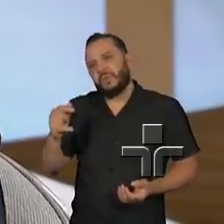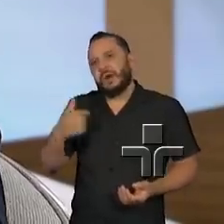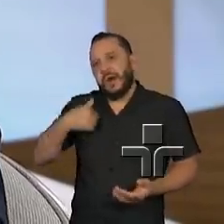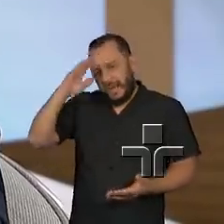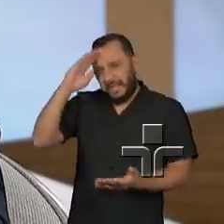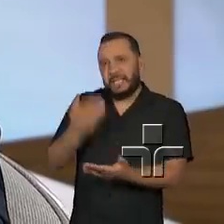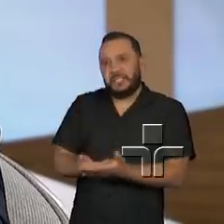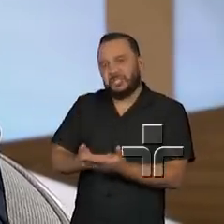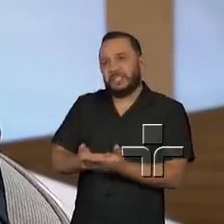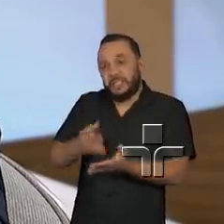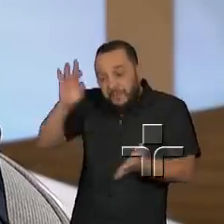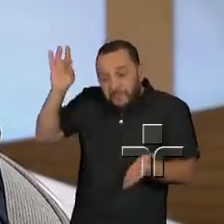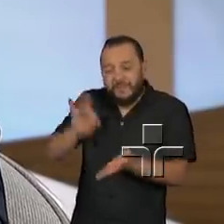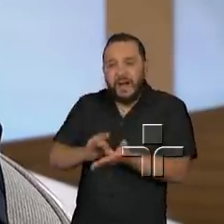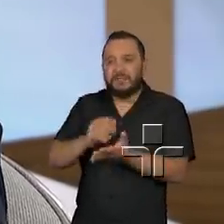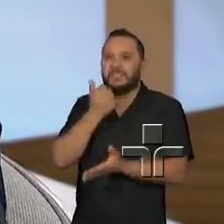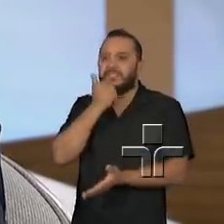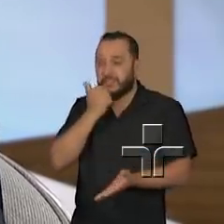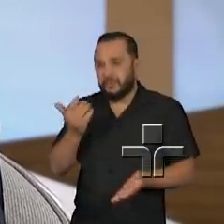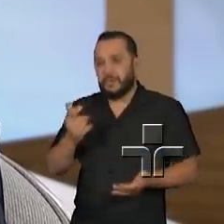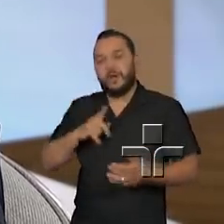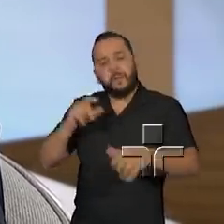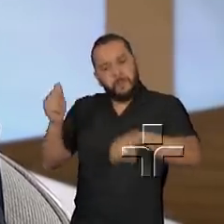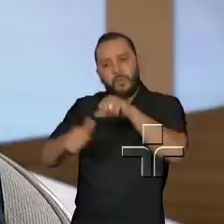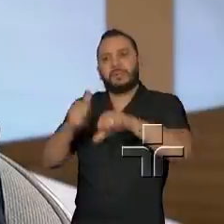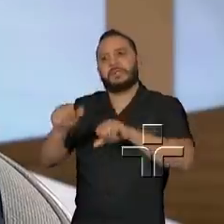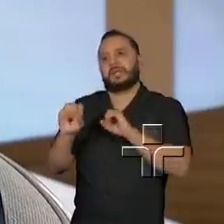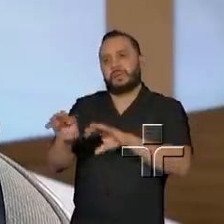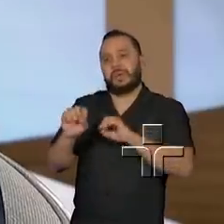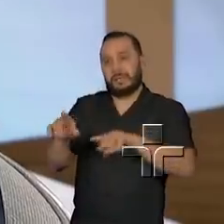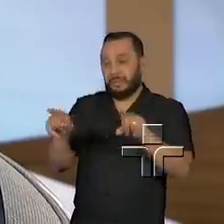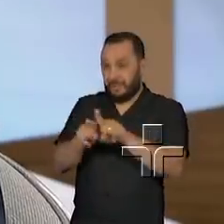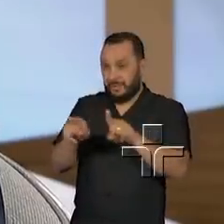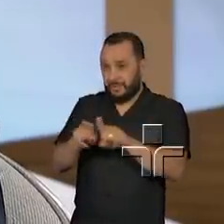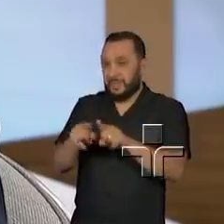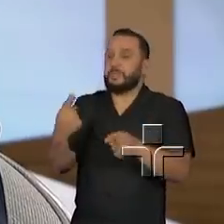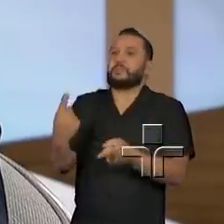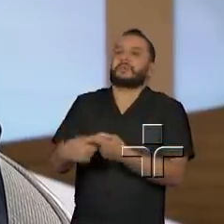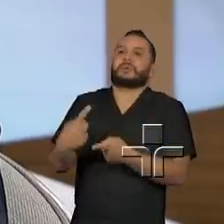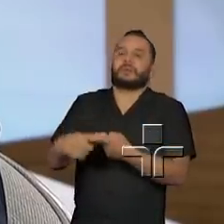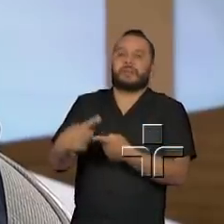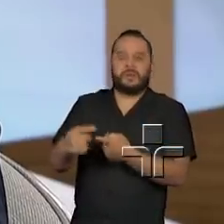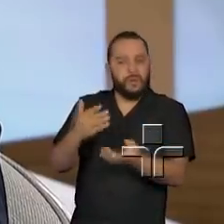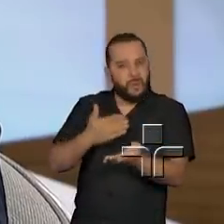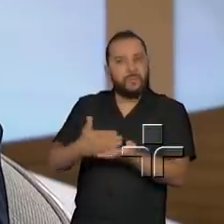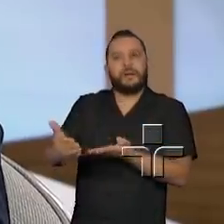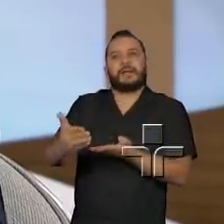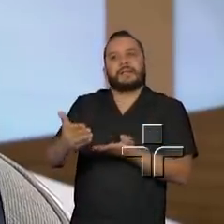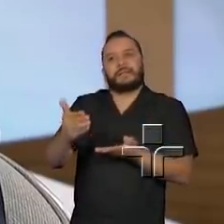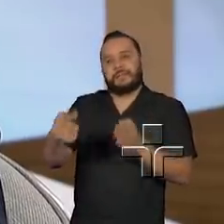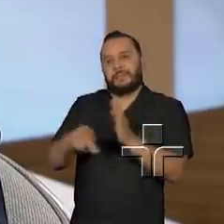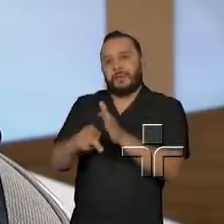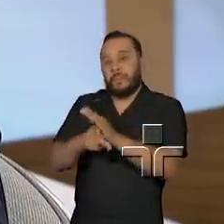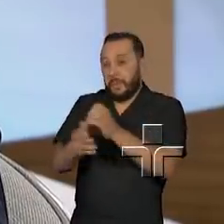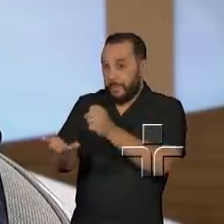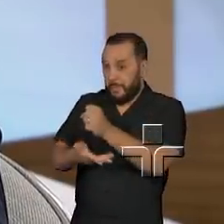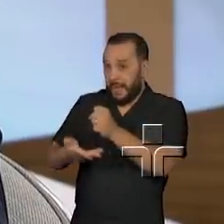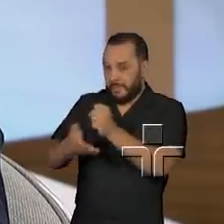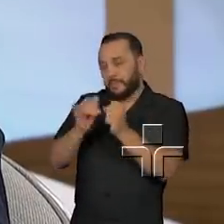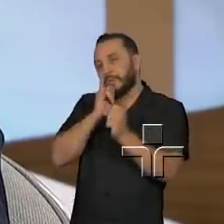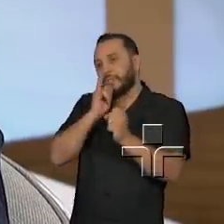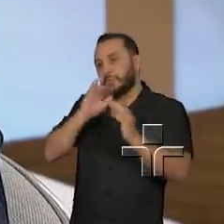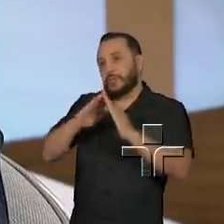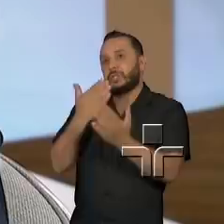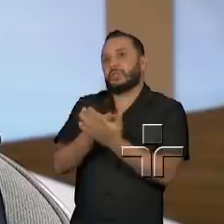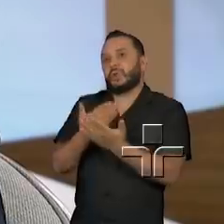científicos e sem uma mudança muito profunda na educação, porque isso realmente começa lá na base. Se as pessoas têm uma escola muito ruim e